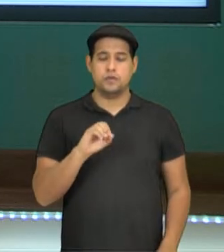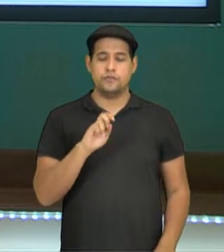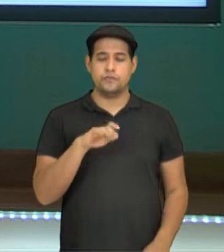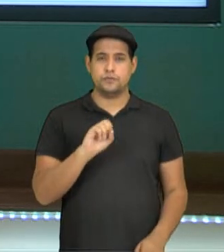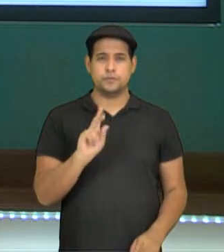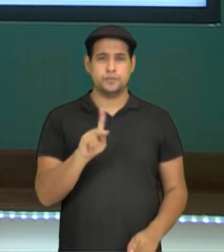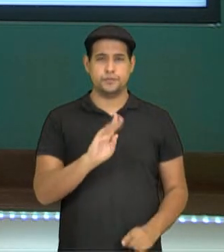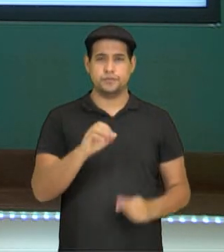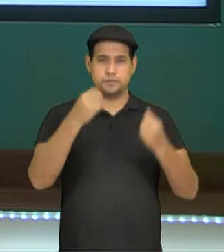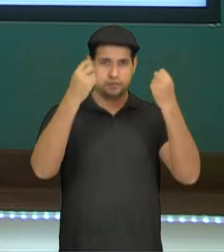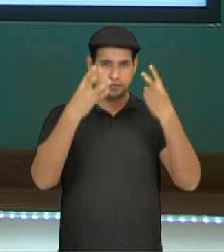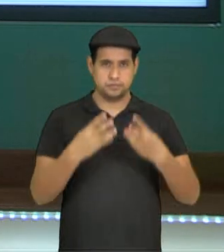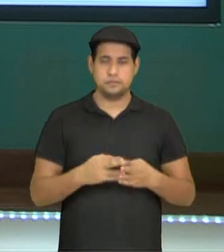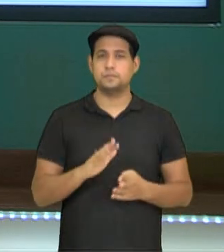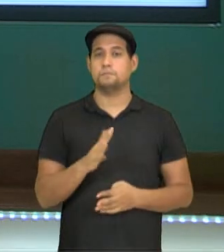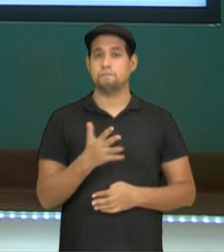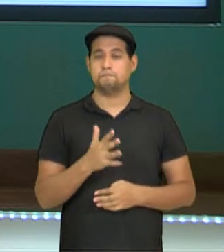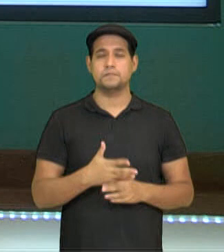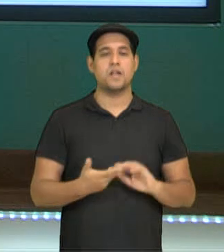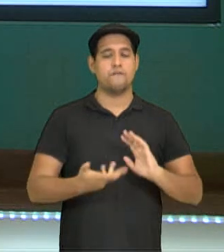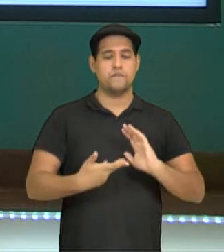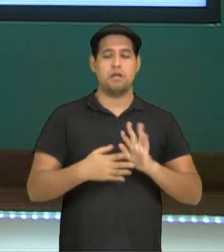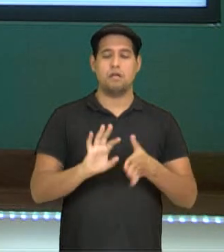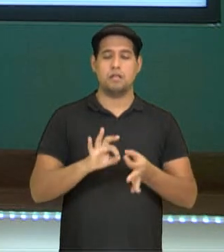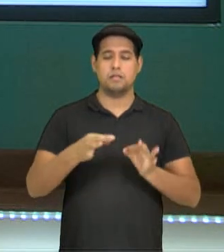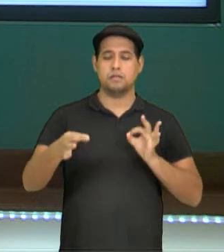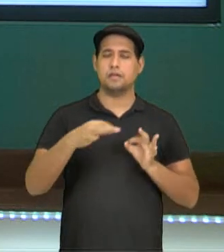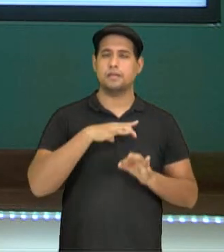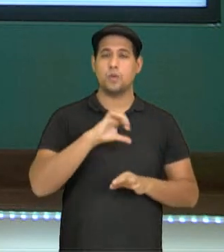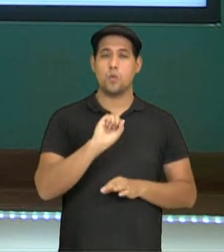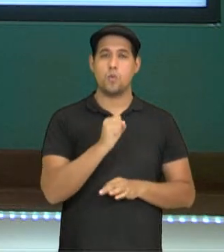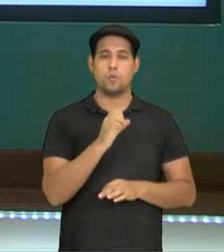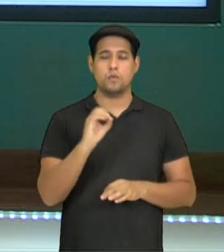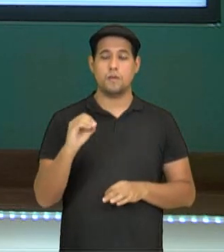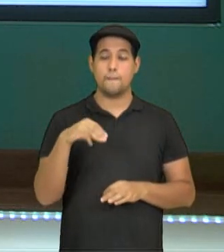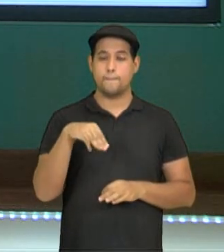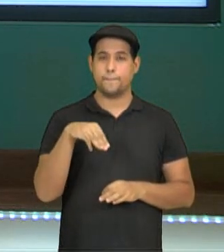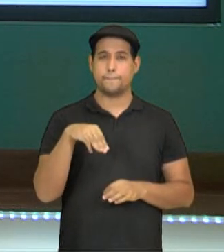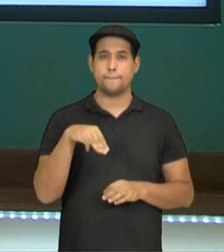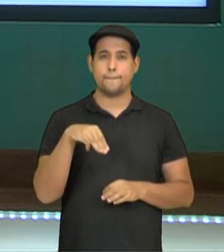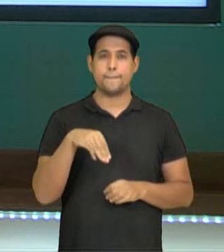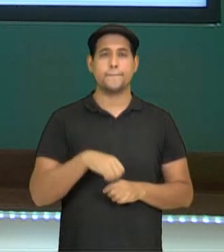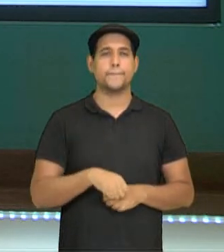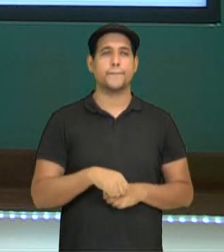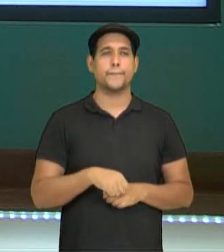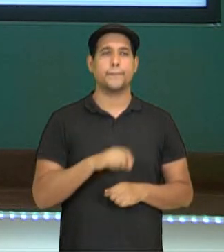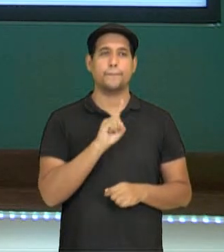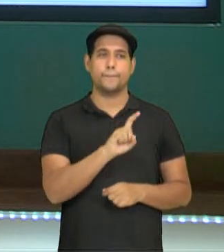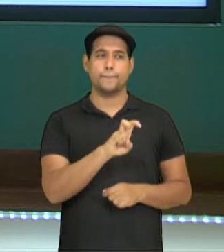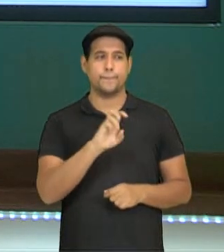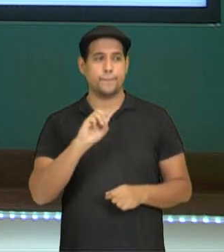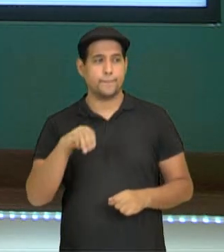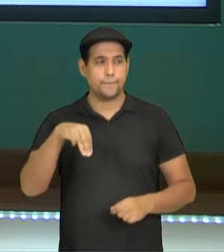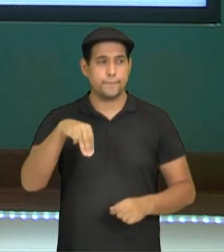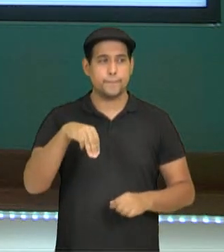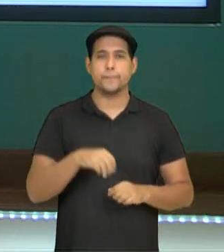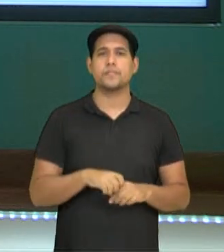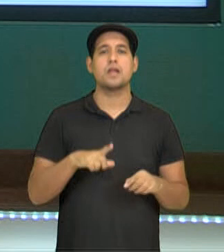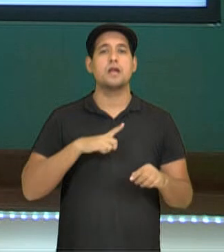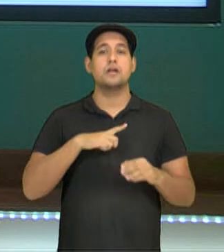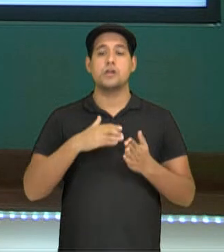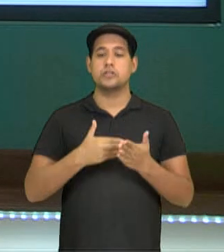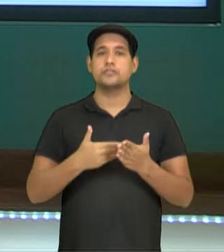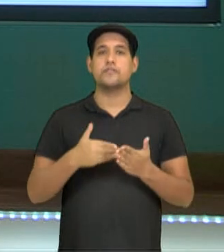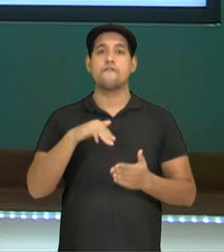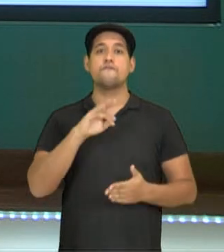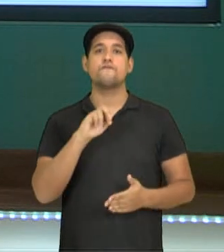professora disse, né? Mais ou menos a velocidade, a distância, 800 metros e 1.500 metros. As de